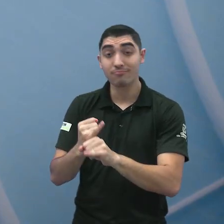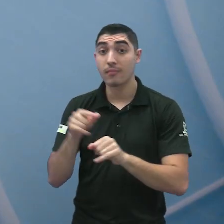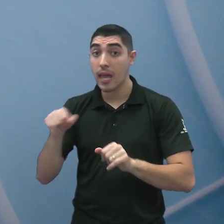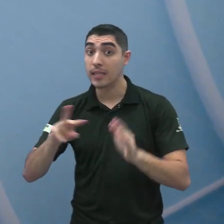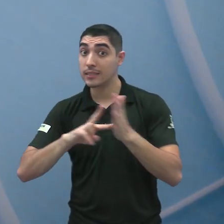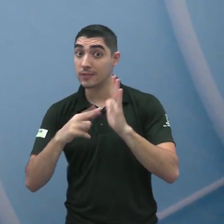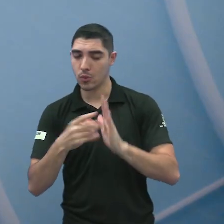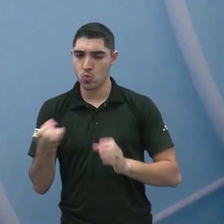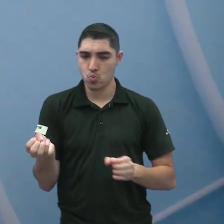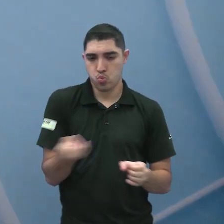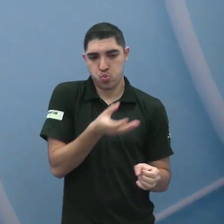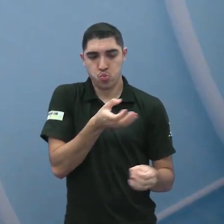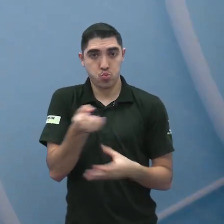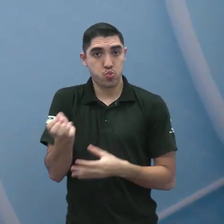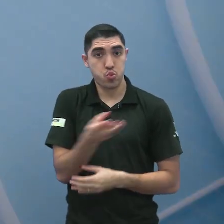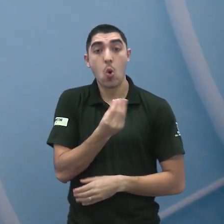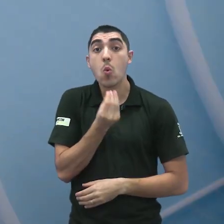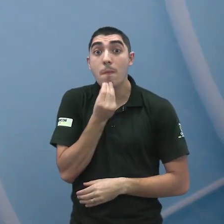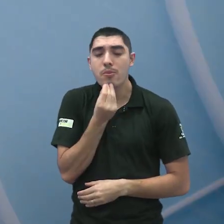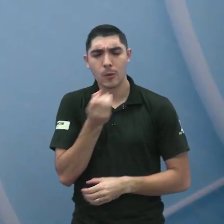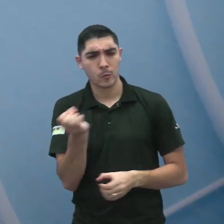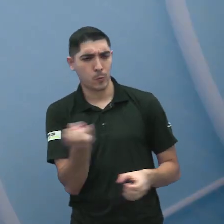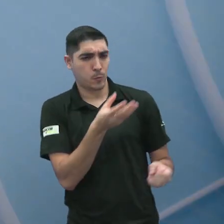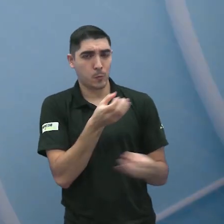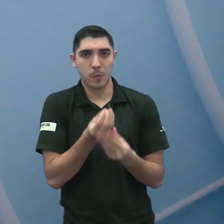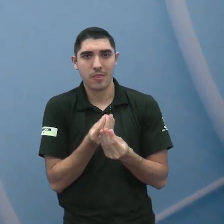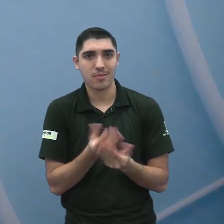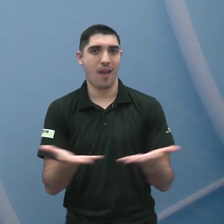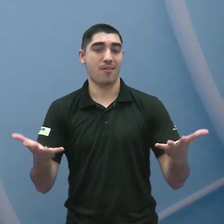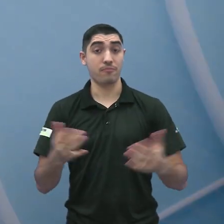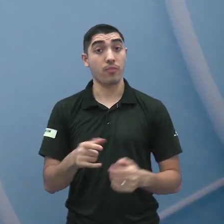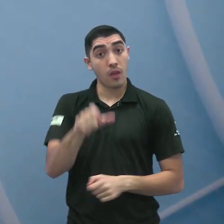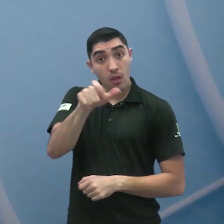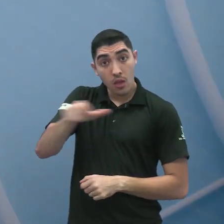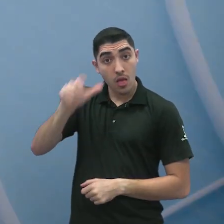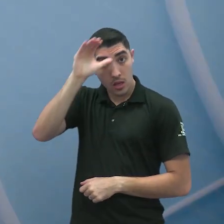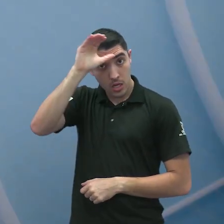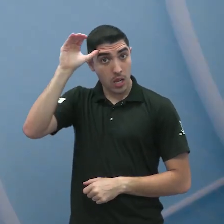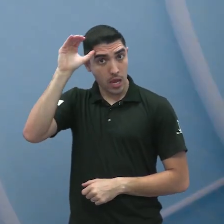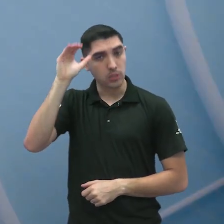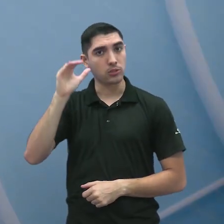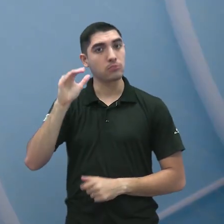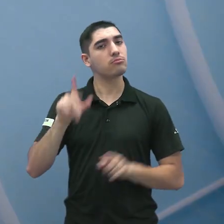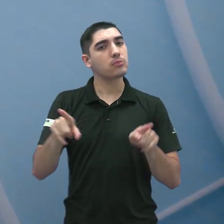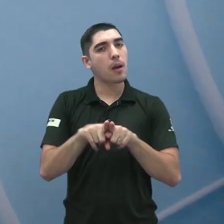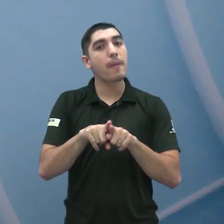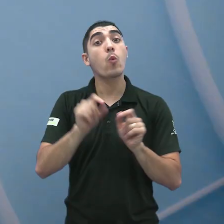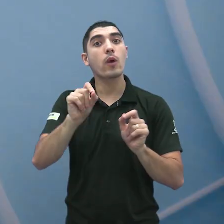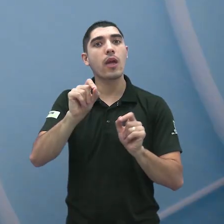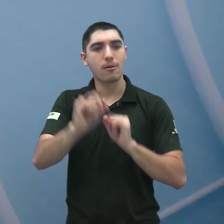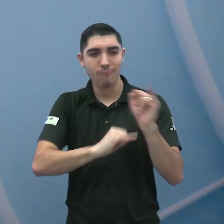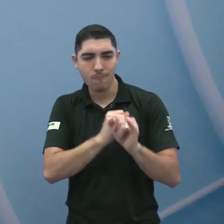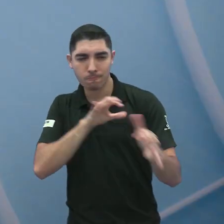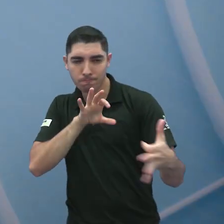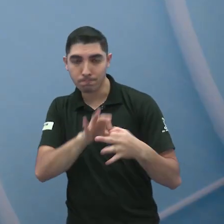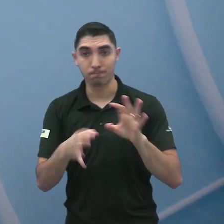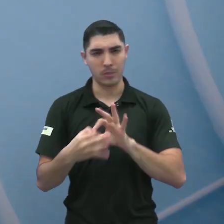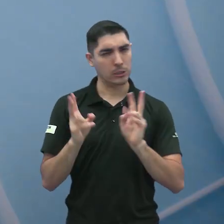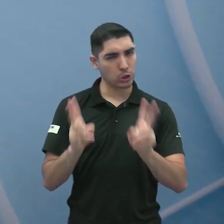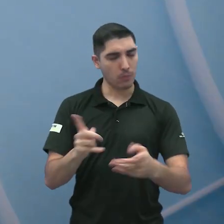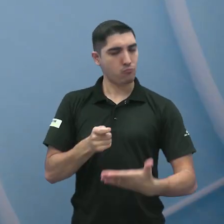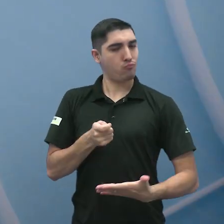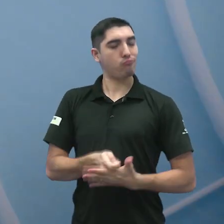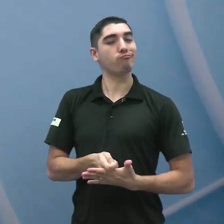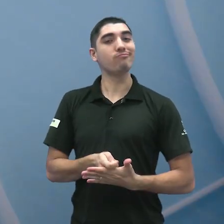sobre inovação, novas oportunidades e um consumidor cada vez mais conectado e exigente.